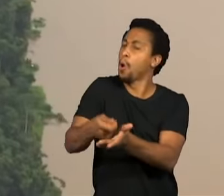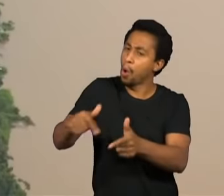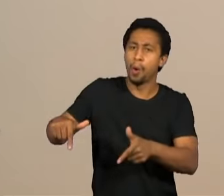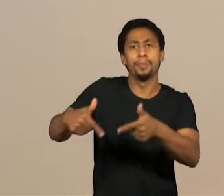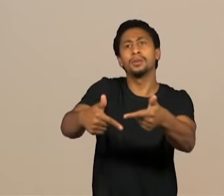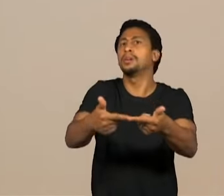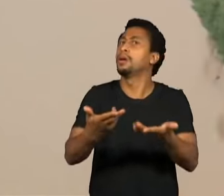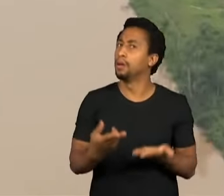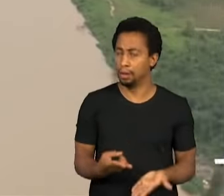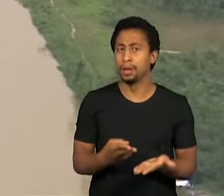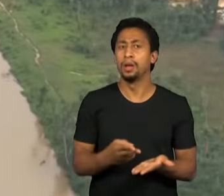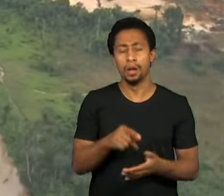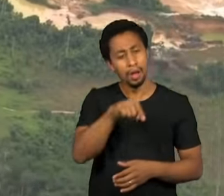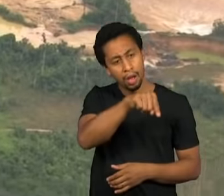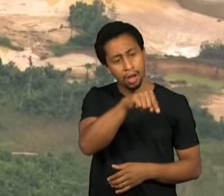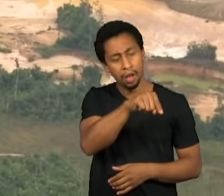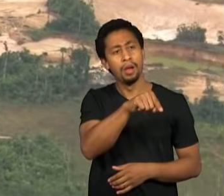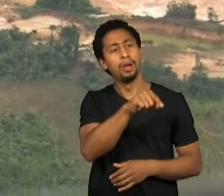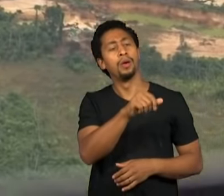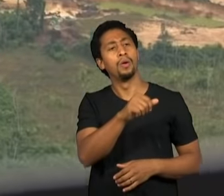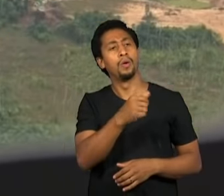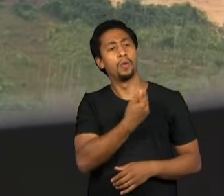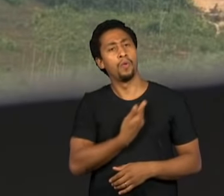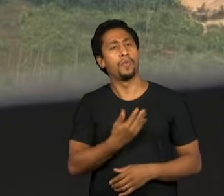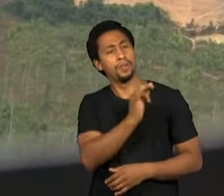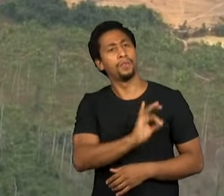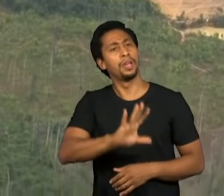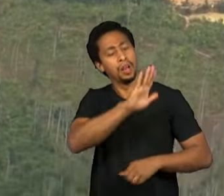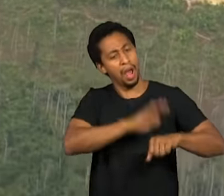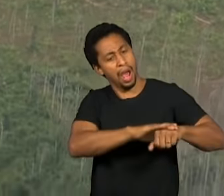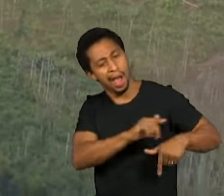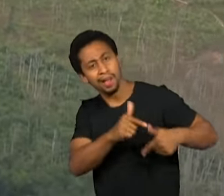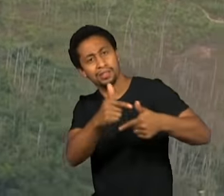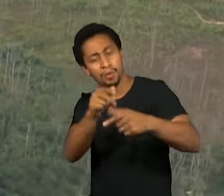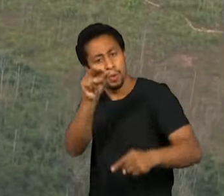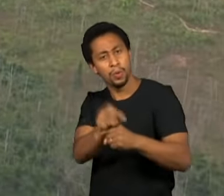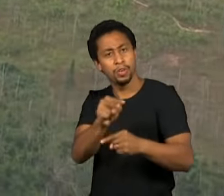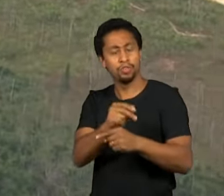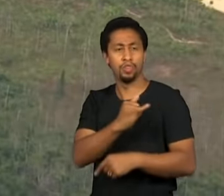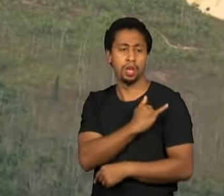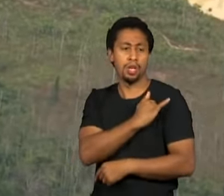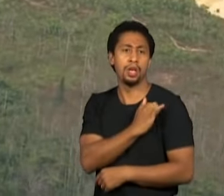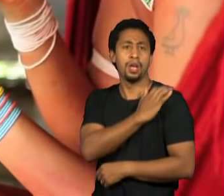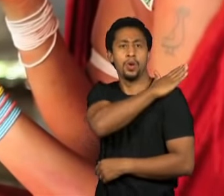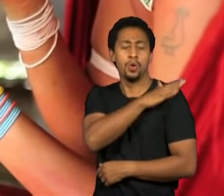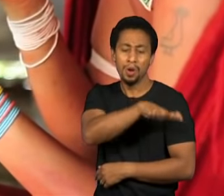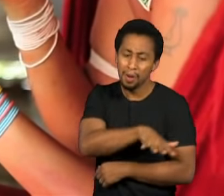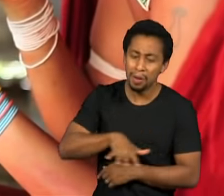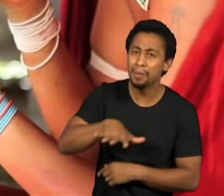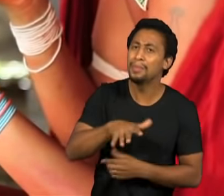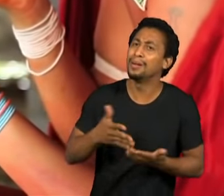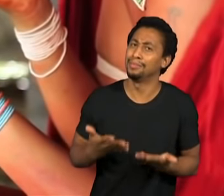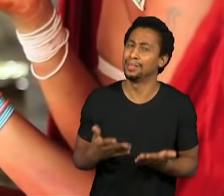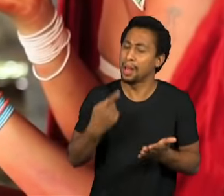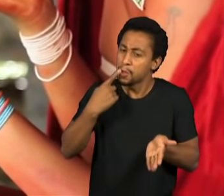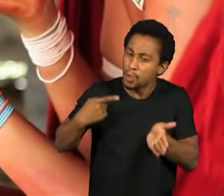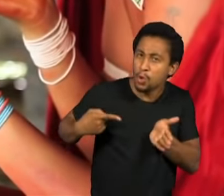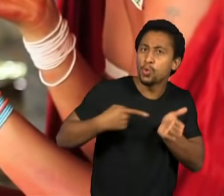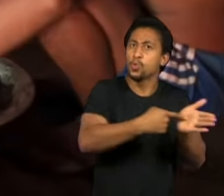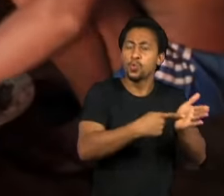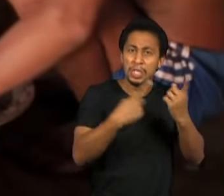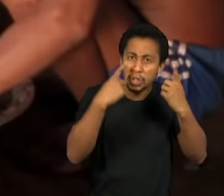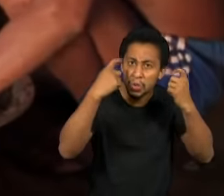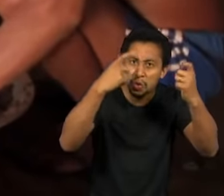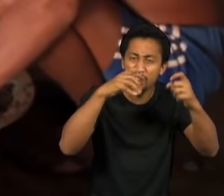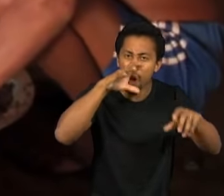e combate ao garimpo ilegal na terra Yanomami. O pedido é baseado em denúncias de violência e